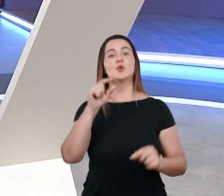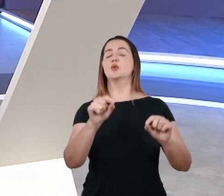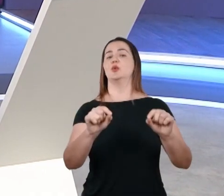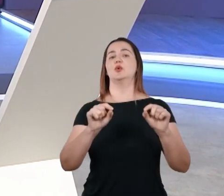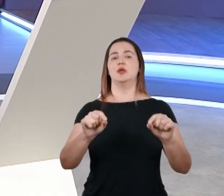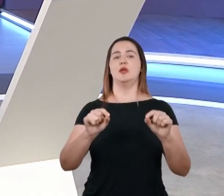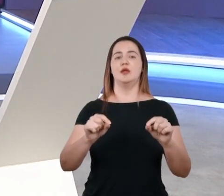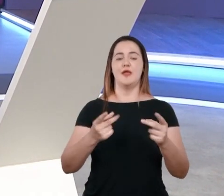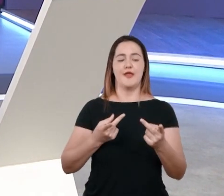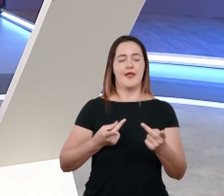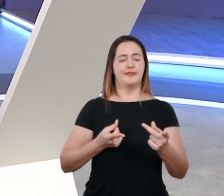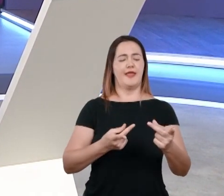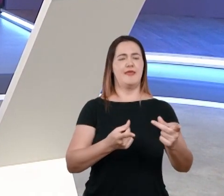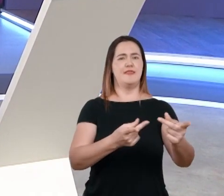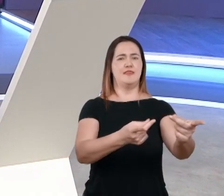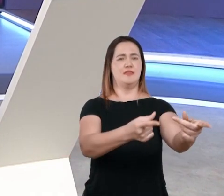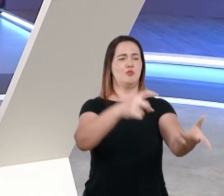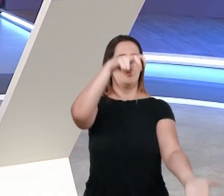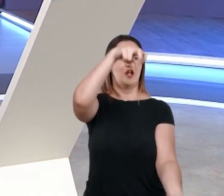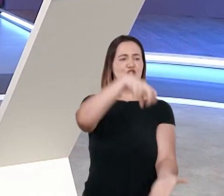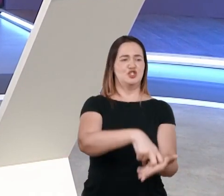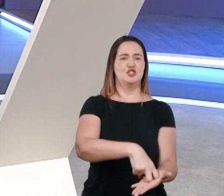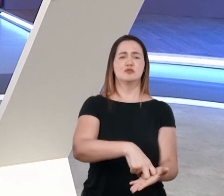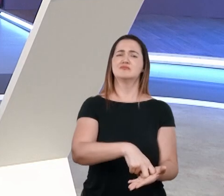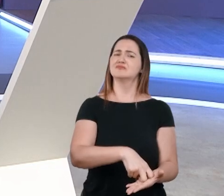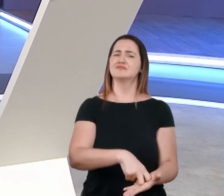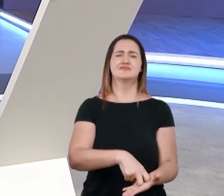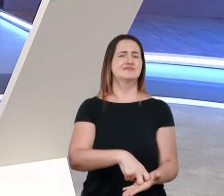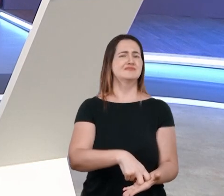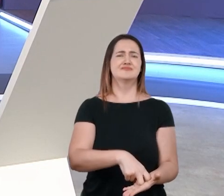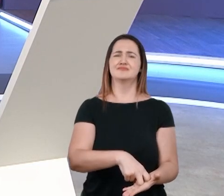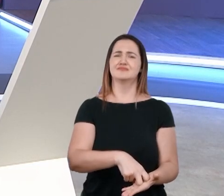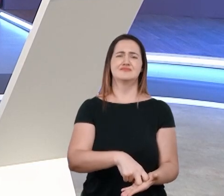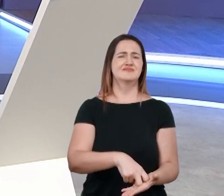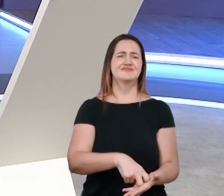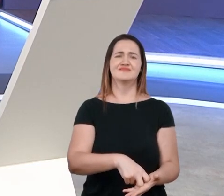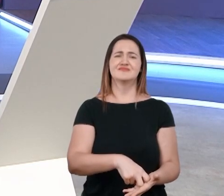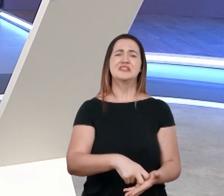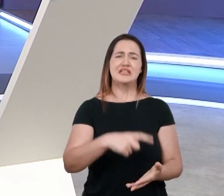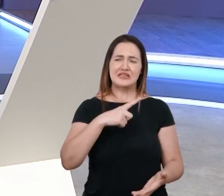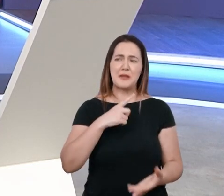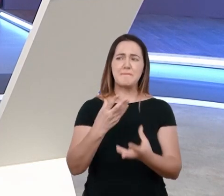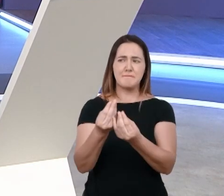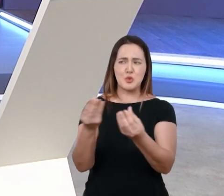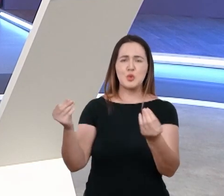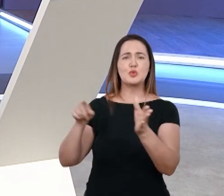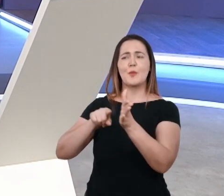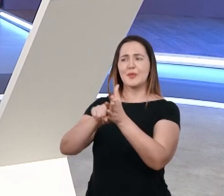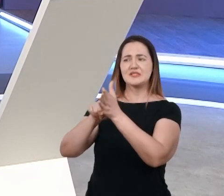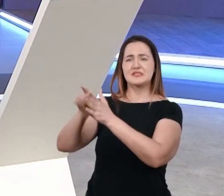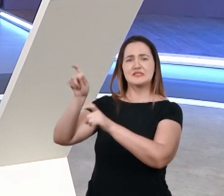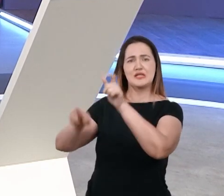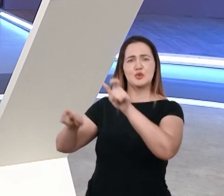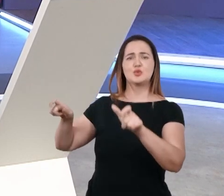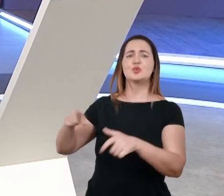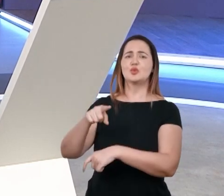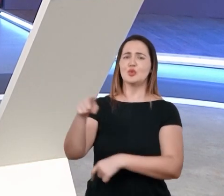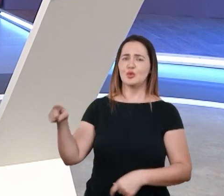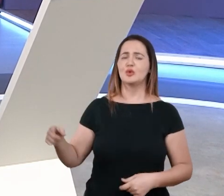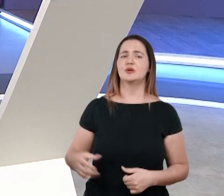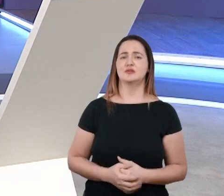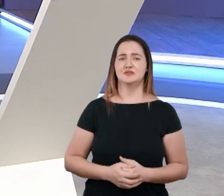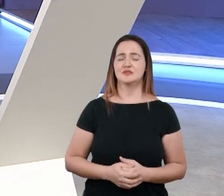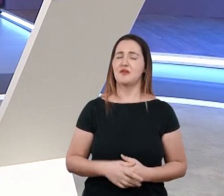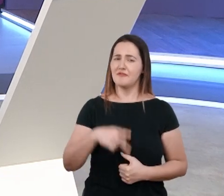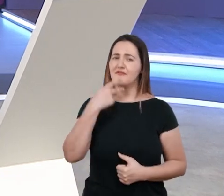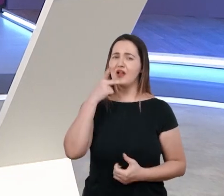Então, essa ideia de um eterno castigo, ela é também refutada por grandes